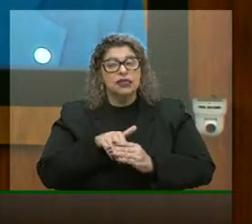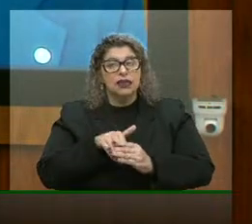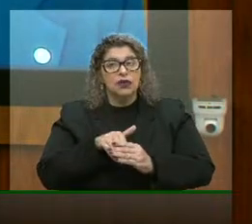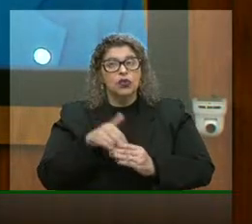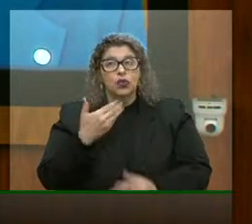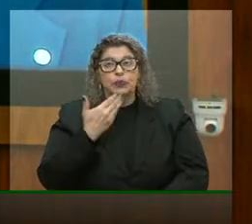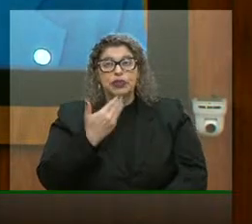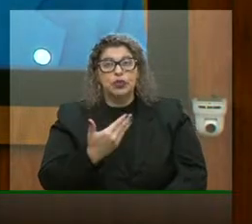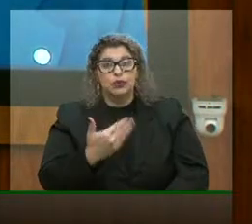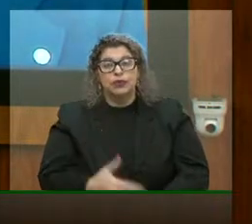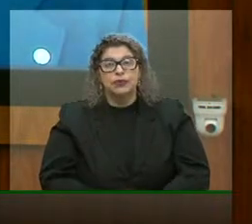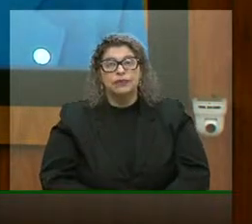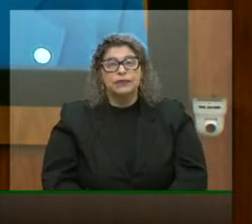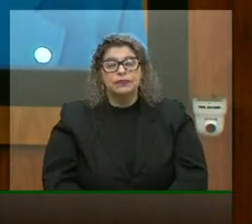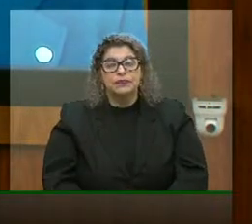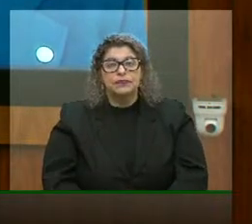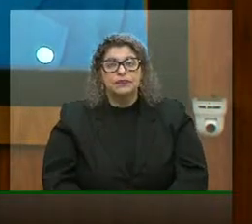requerimento.